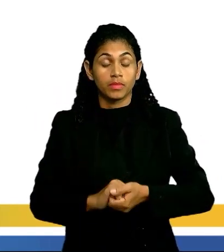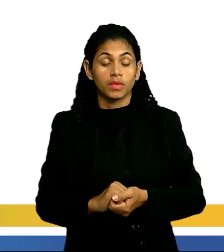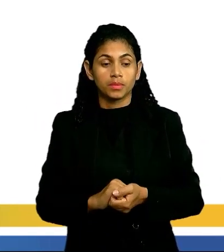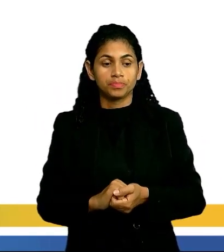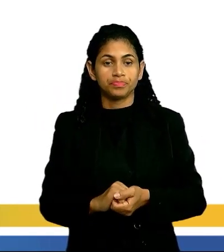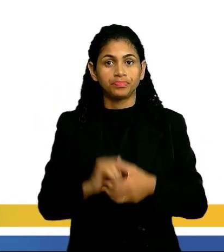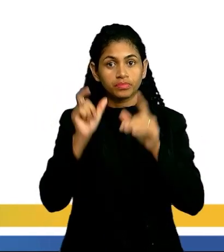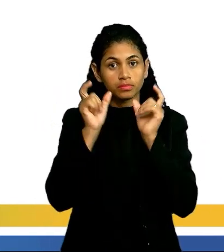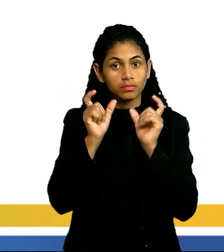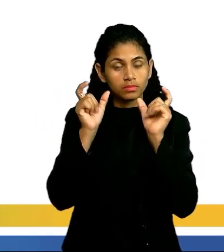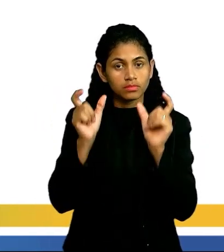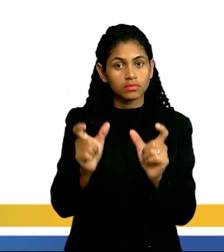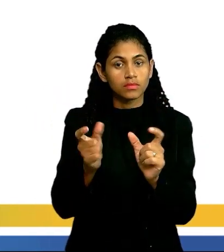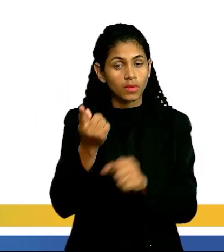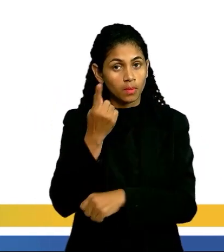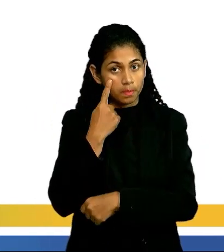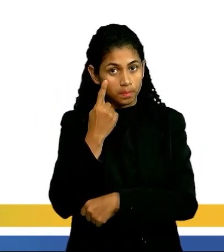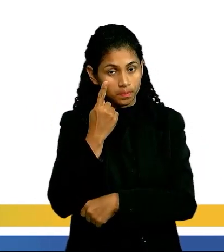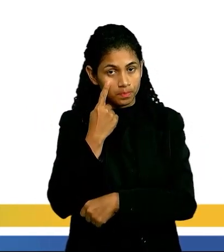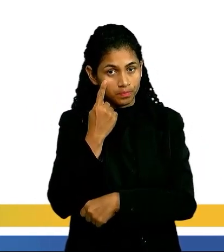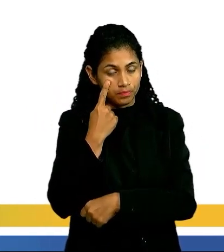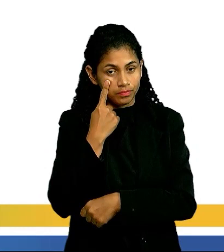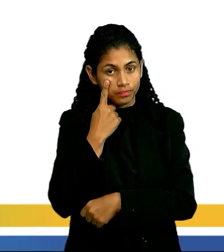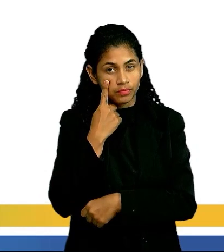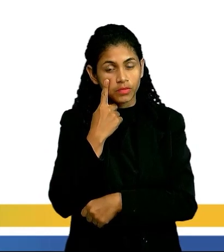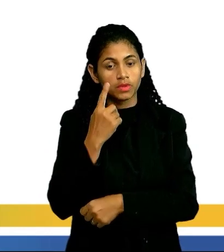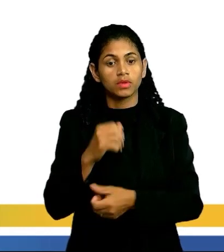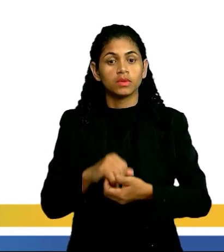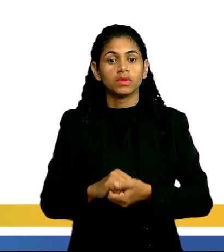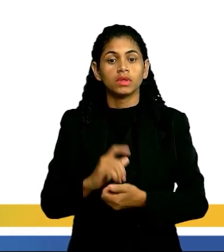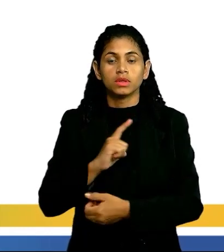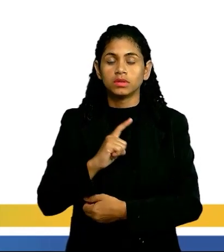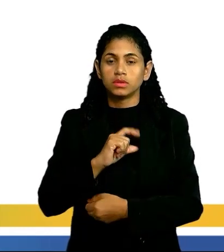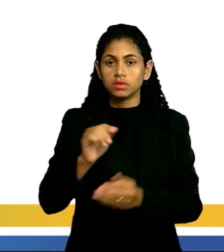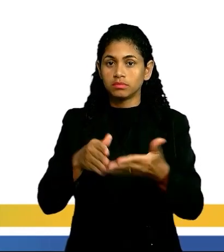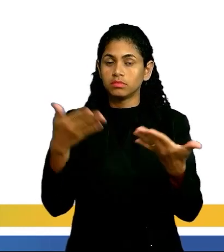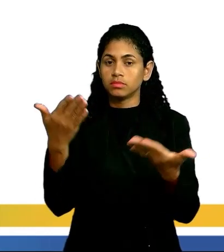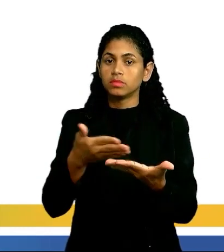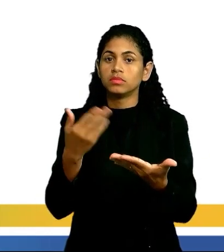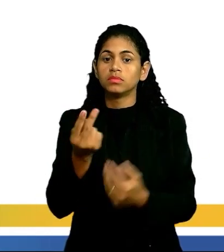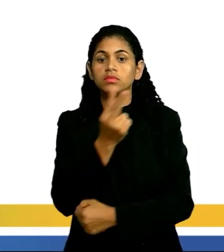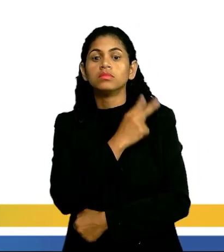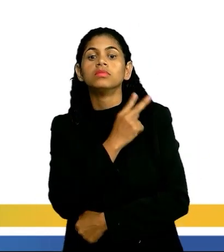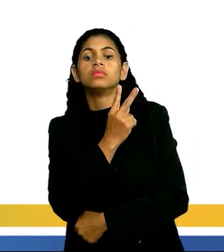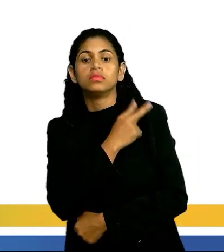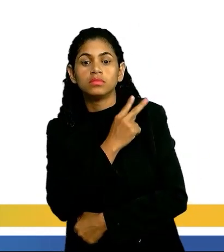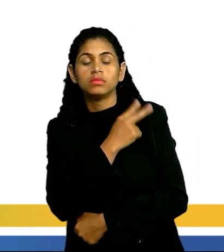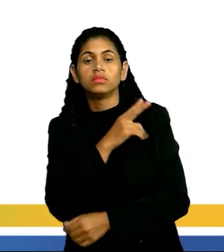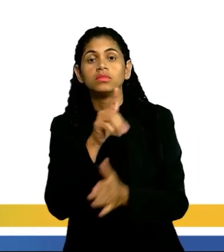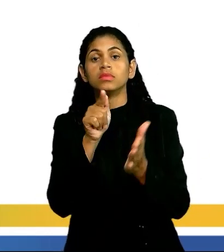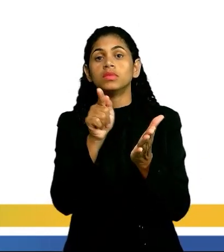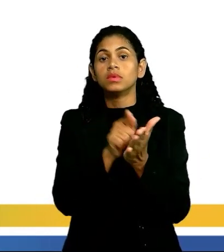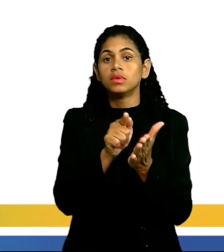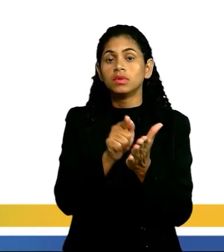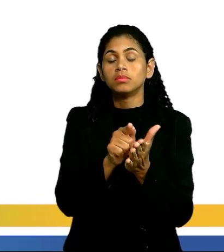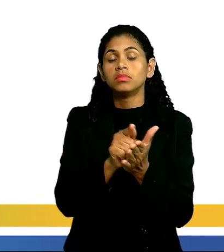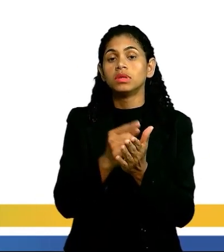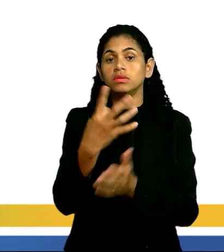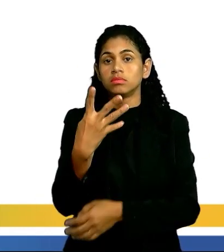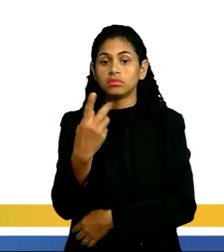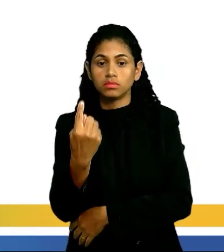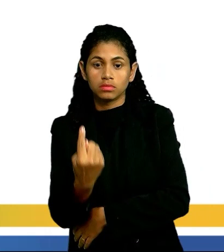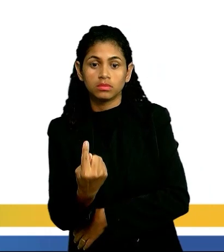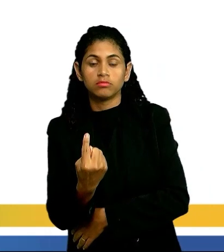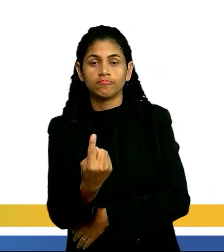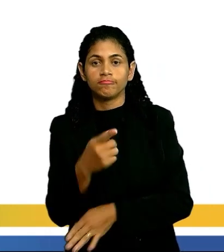pode observar, né, essa atividade ela está presente no seu livro, A Prova Enem da segunda série, na página 41. Ela é a questão